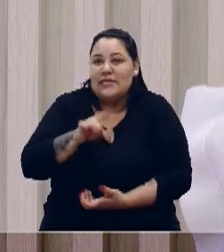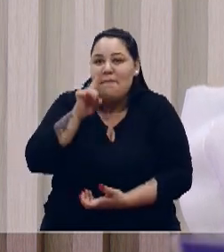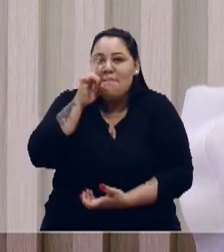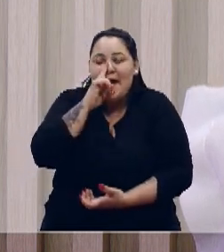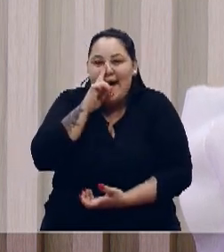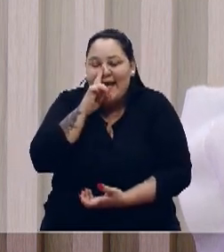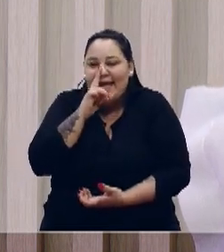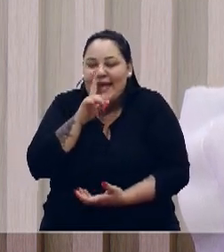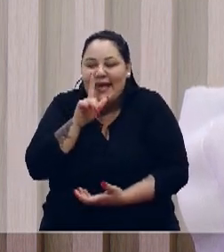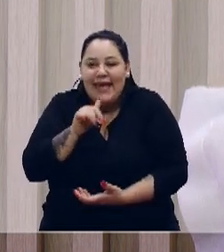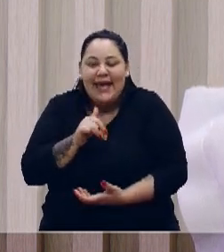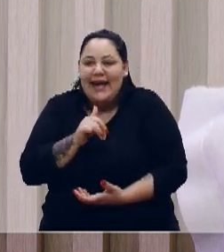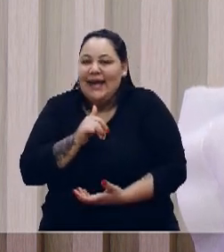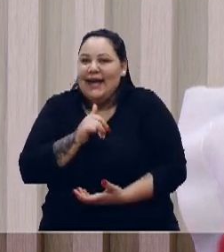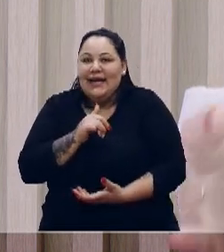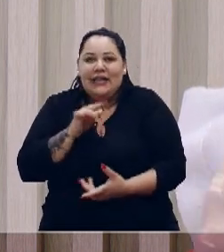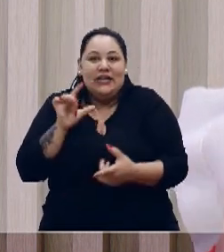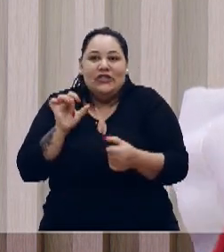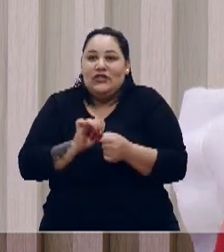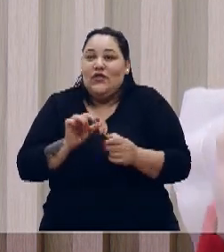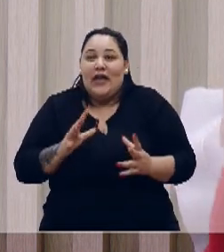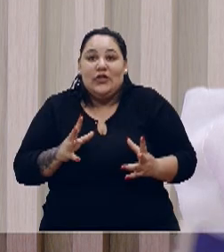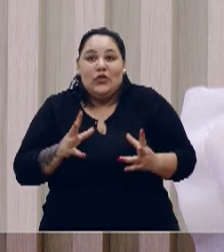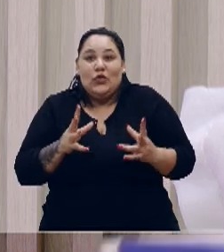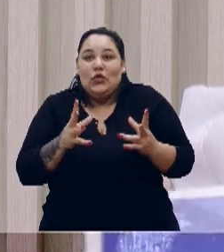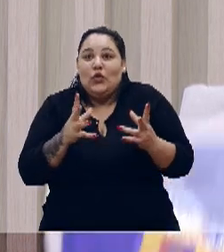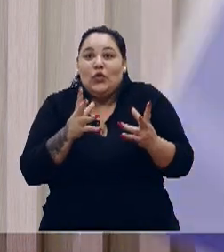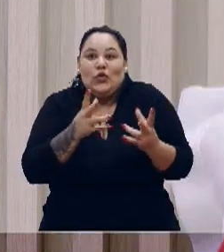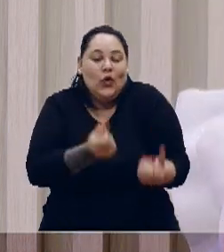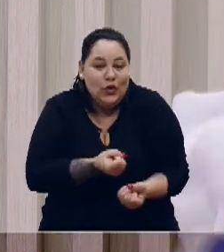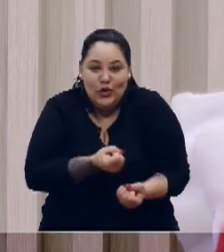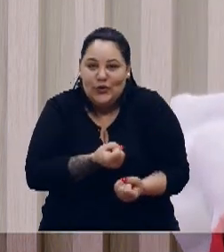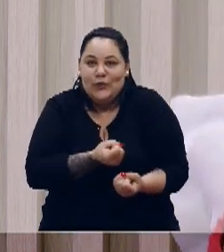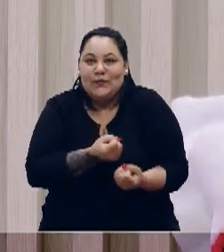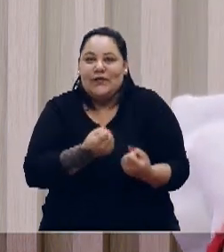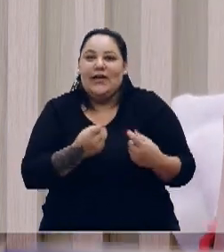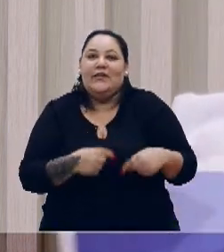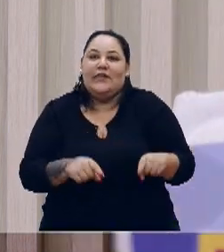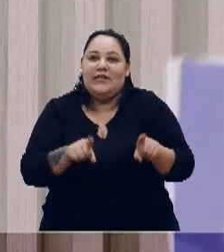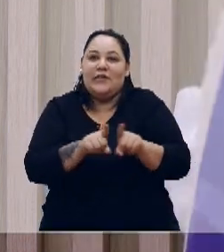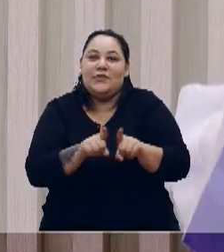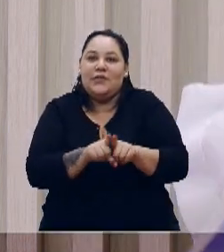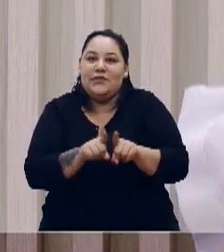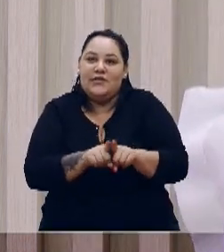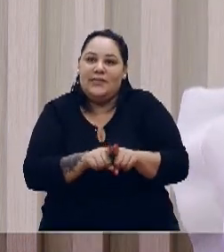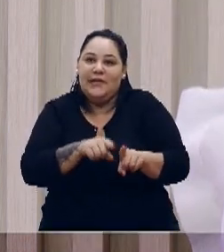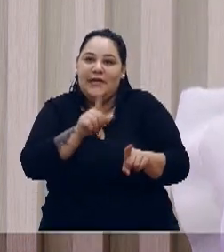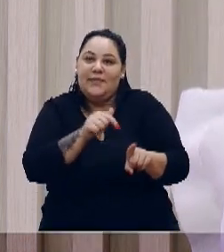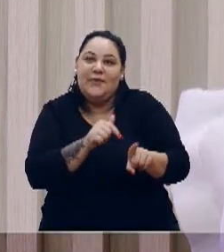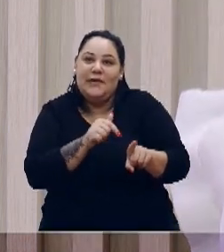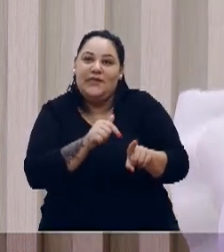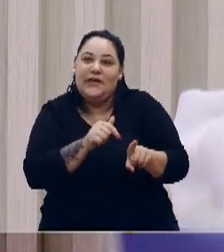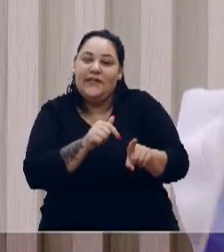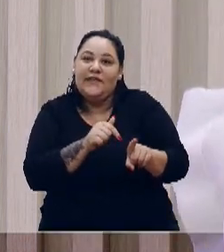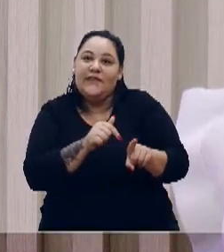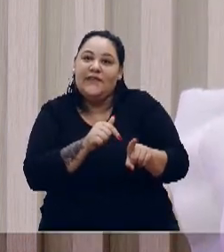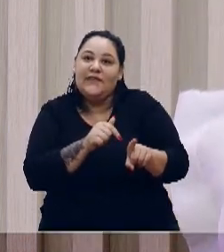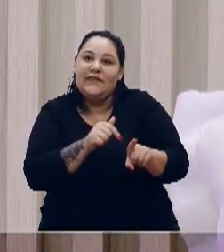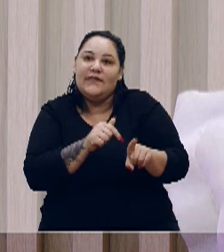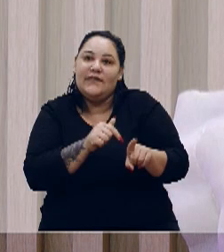A gente move montanhas. A gente faz qualquer coisa que nos dizem para fazer. A gente está muito vulnerável